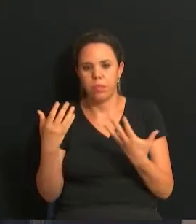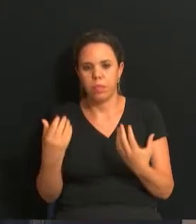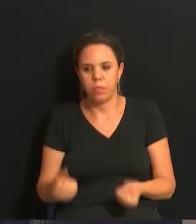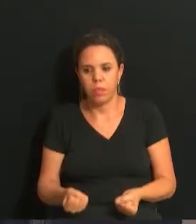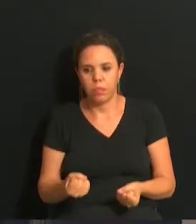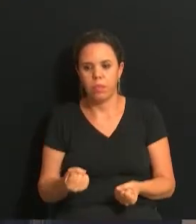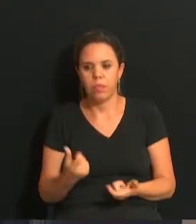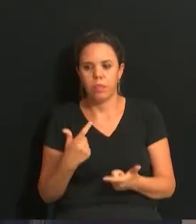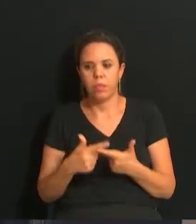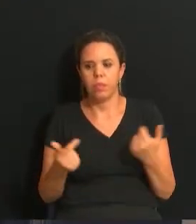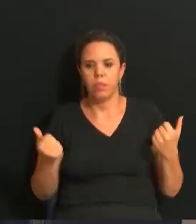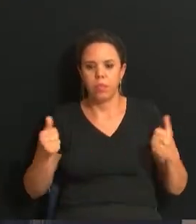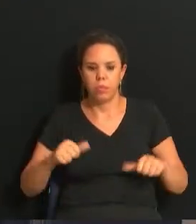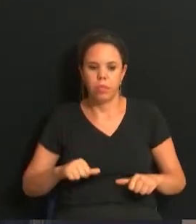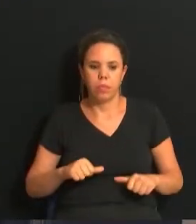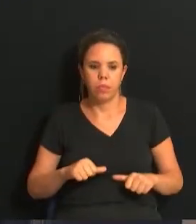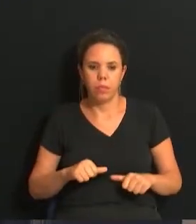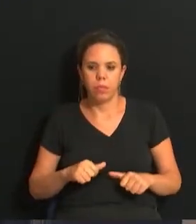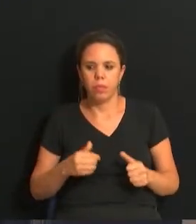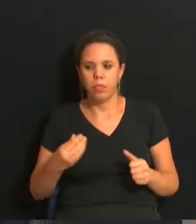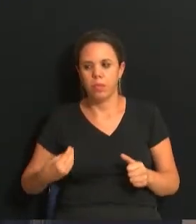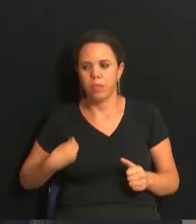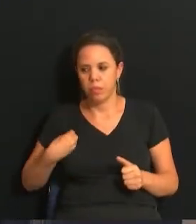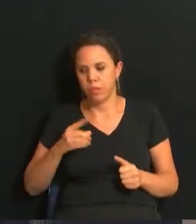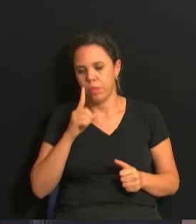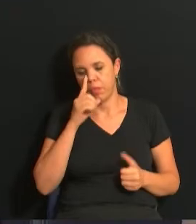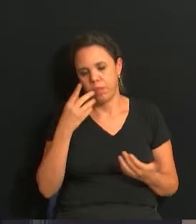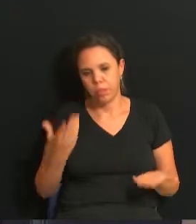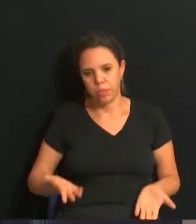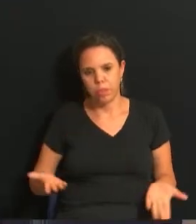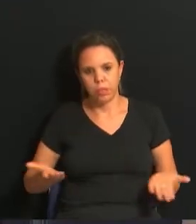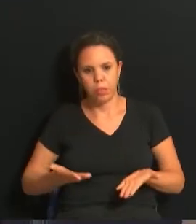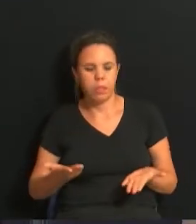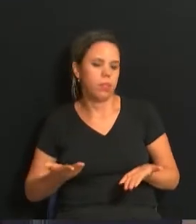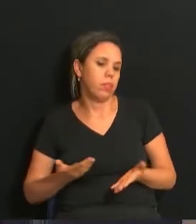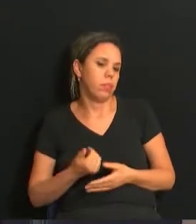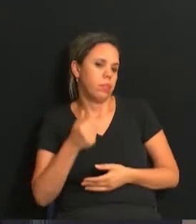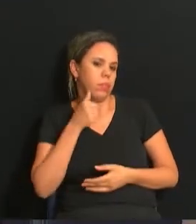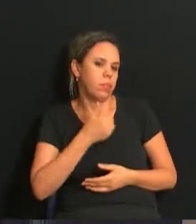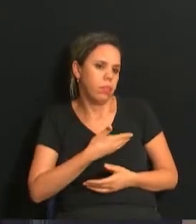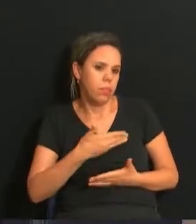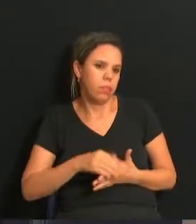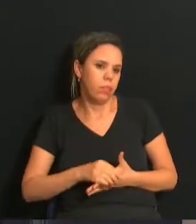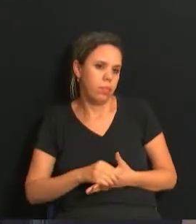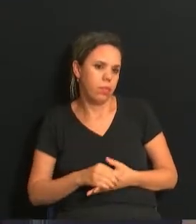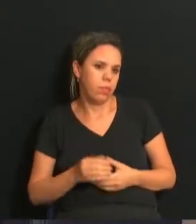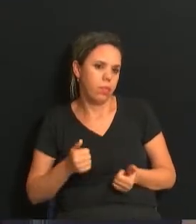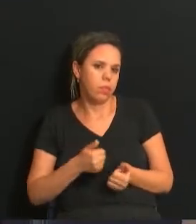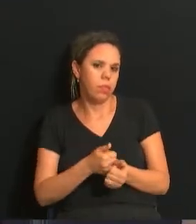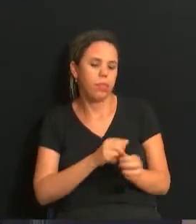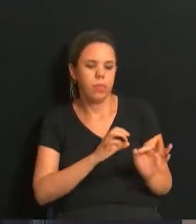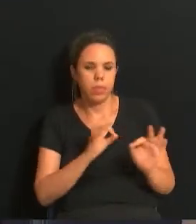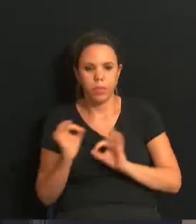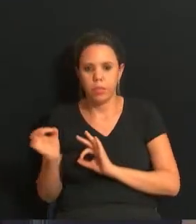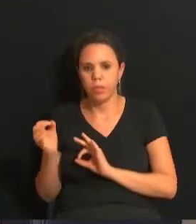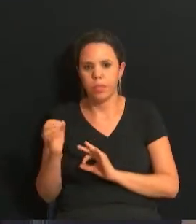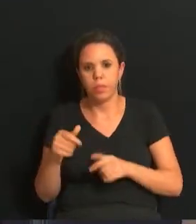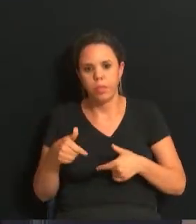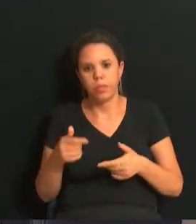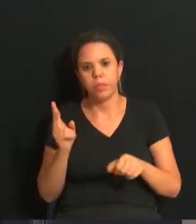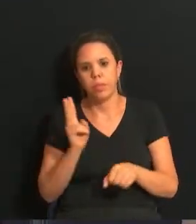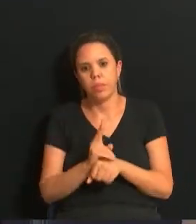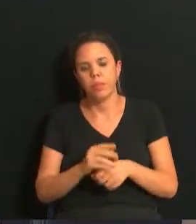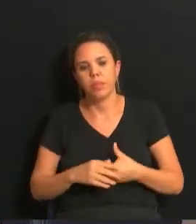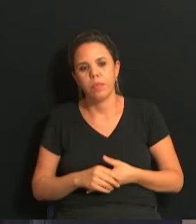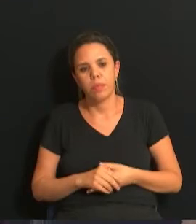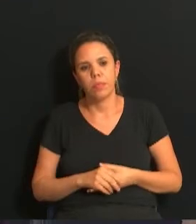implique no risco de vida, e a guarda amiga da mulher, que faz o acompanhamento das medidas